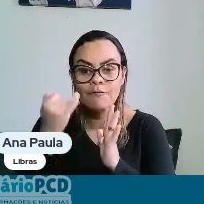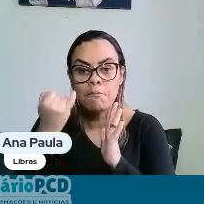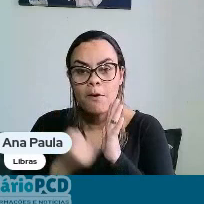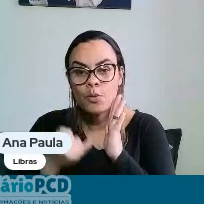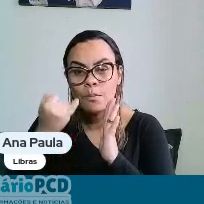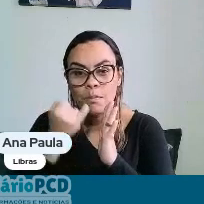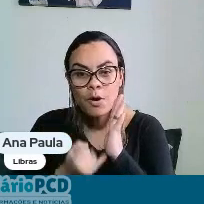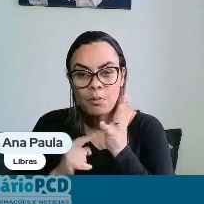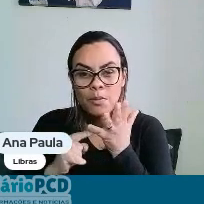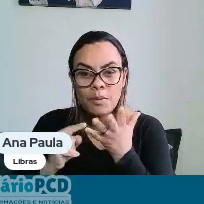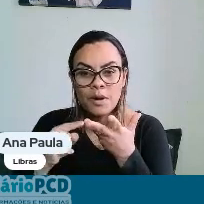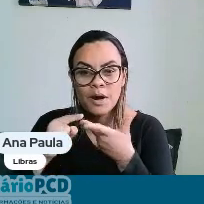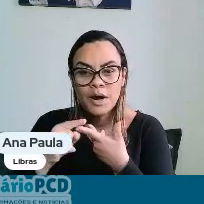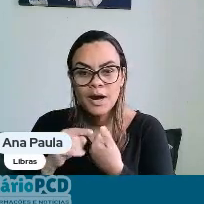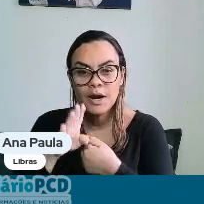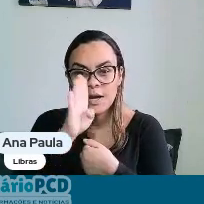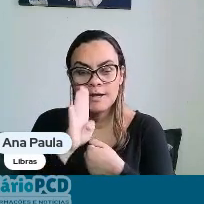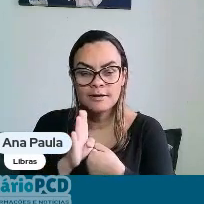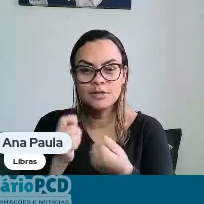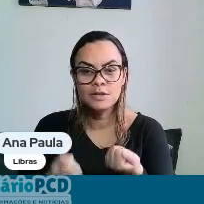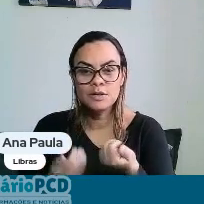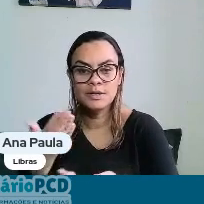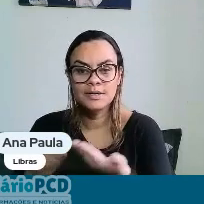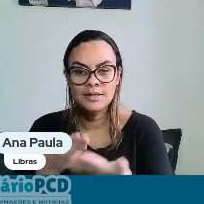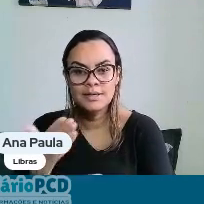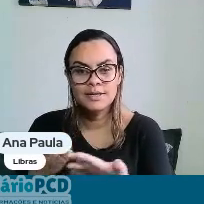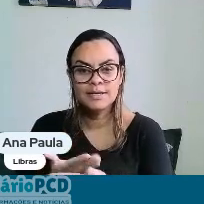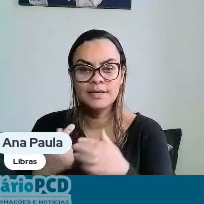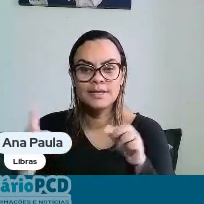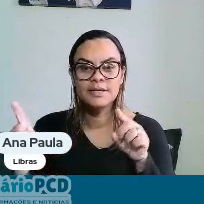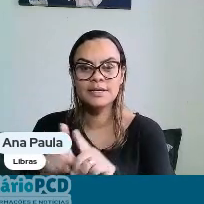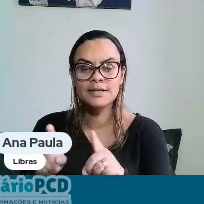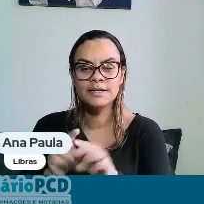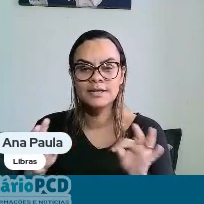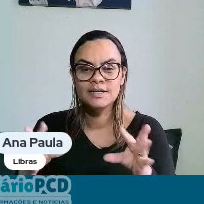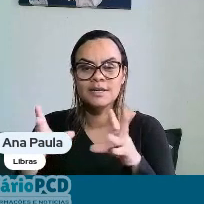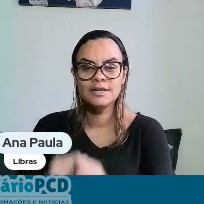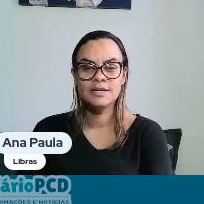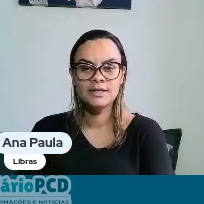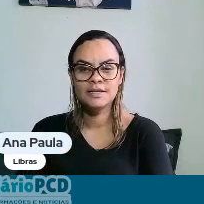para sustentar o Estado prestador de serviço, mas também todos